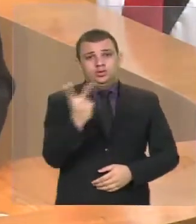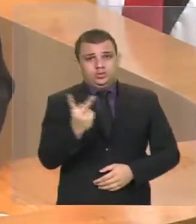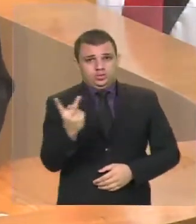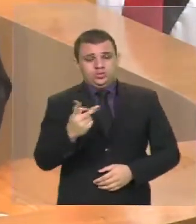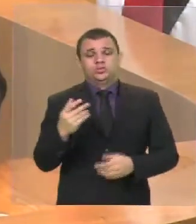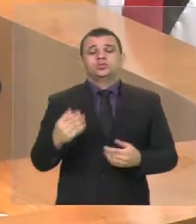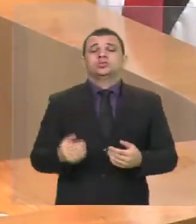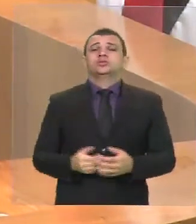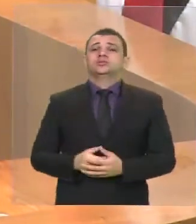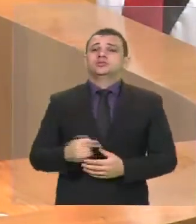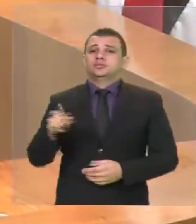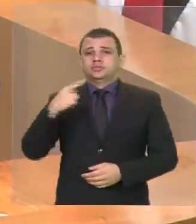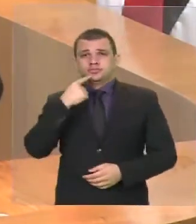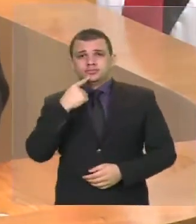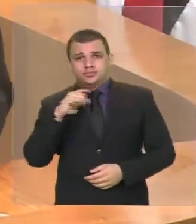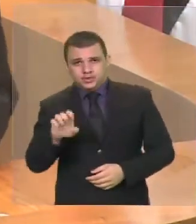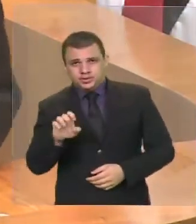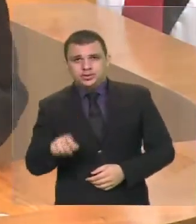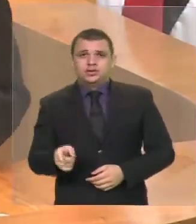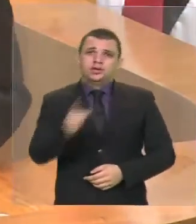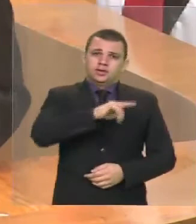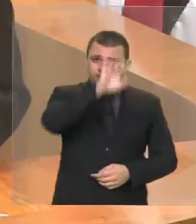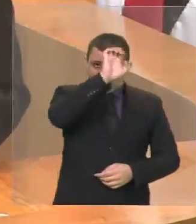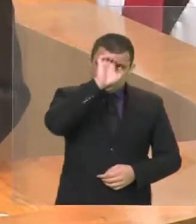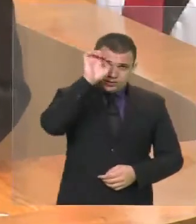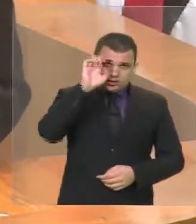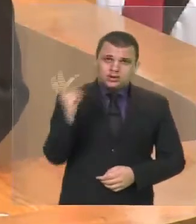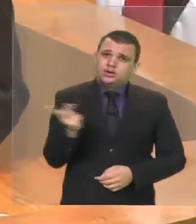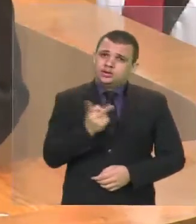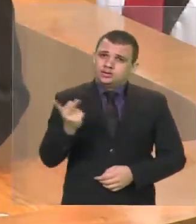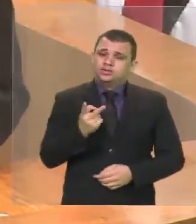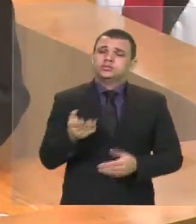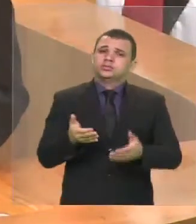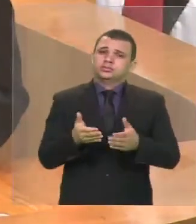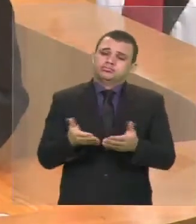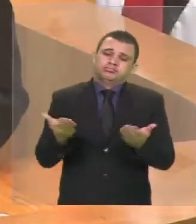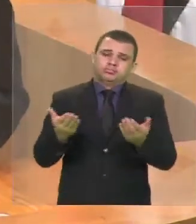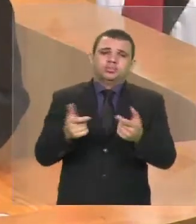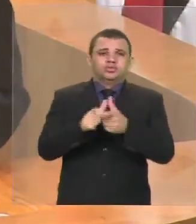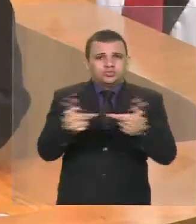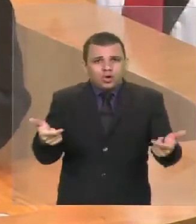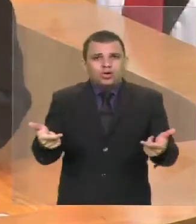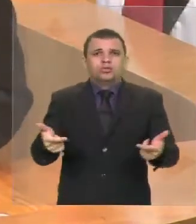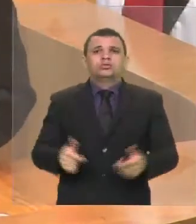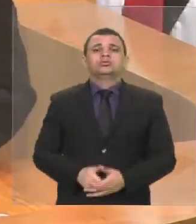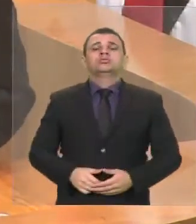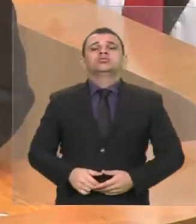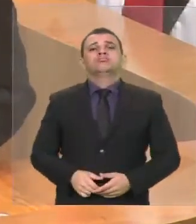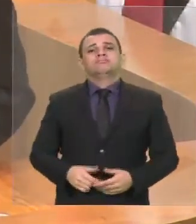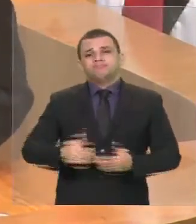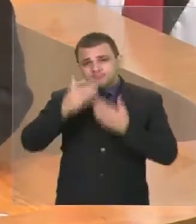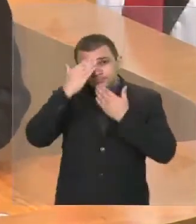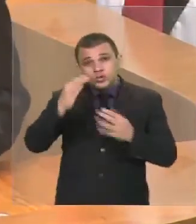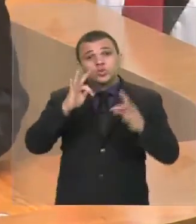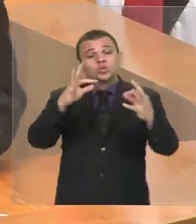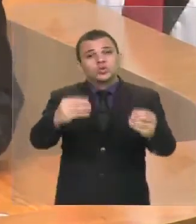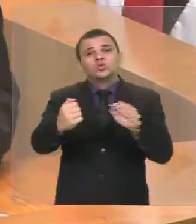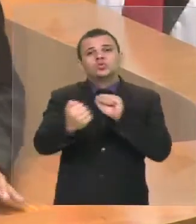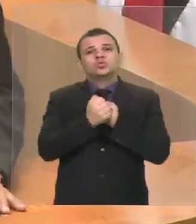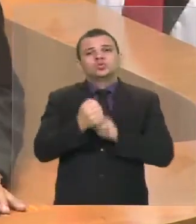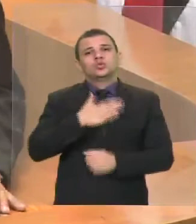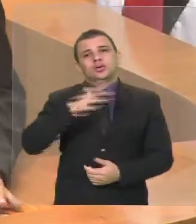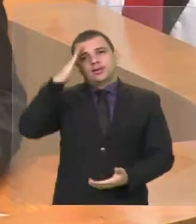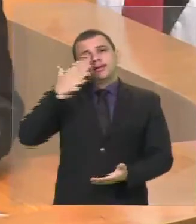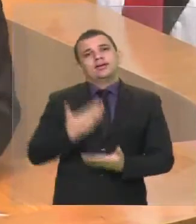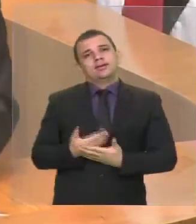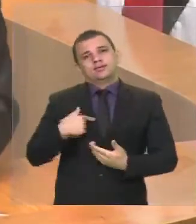prefeito Edvaldo Anda Júnior, deputado Eduardo Braide. Agradeço a todos que sonharam esse mesmo sonho como nós sonhamos, aos